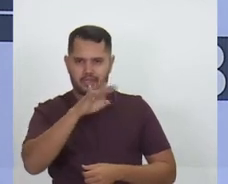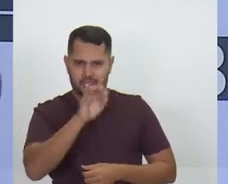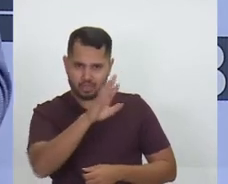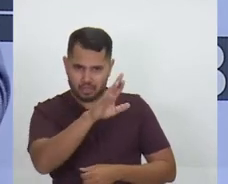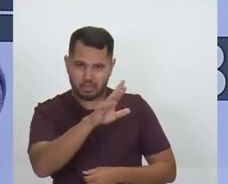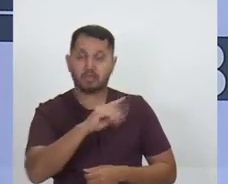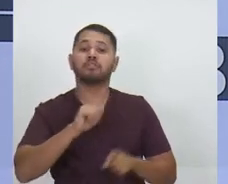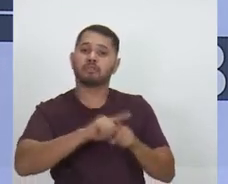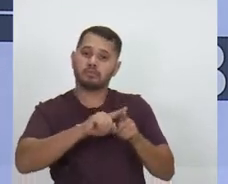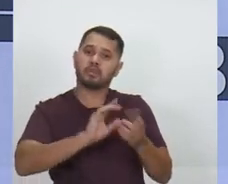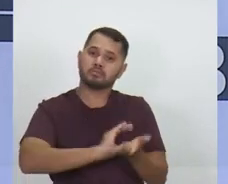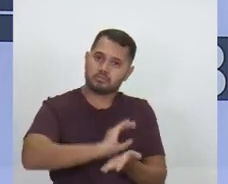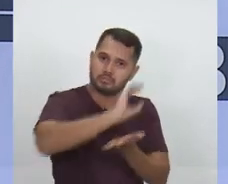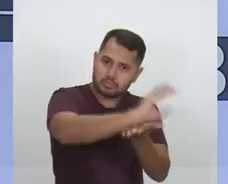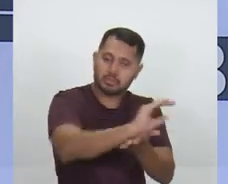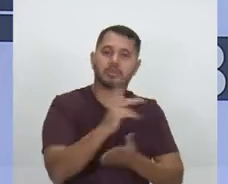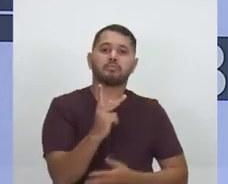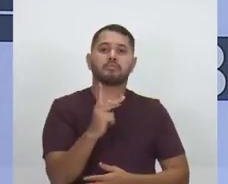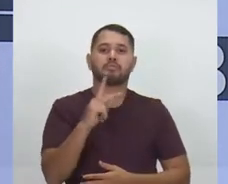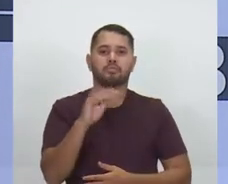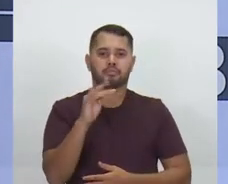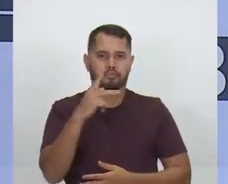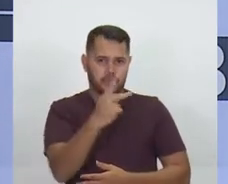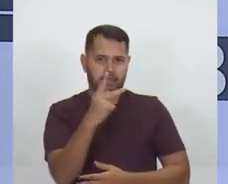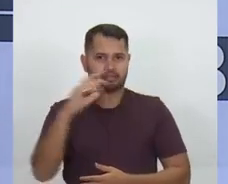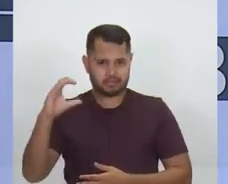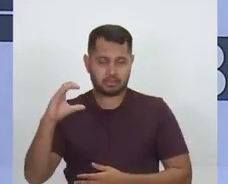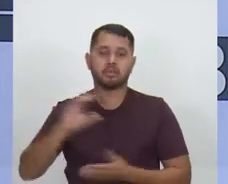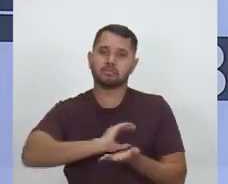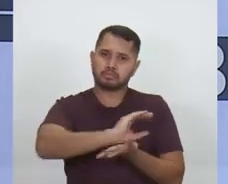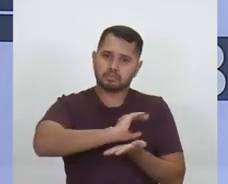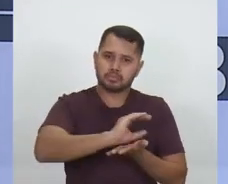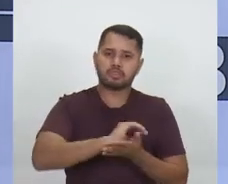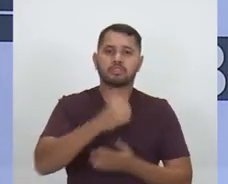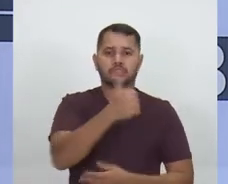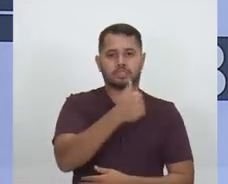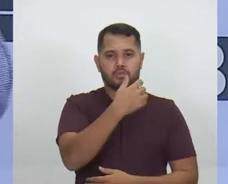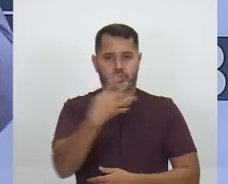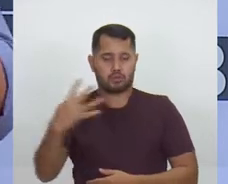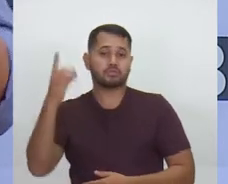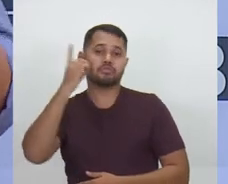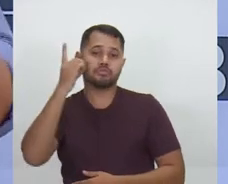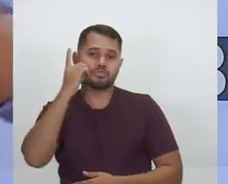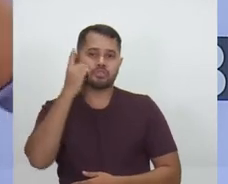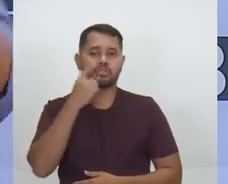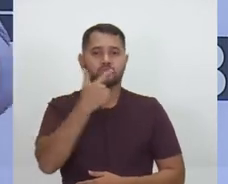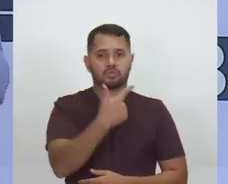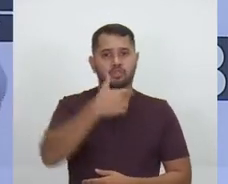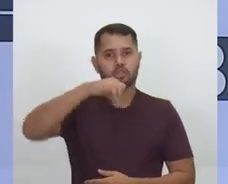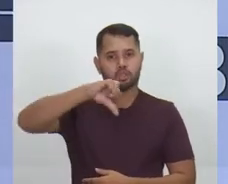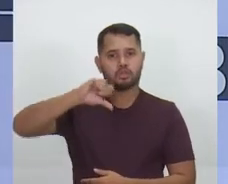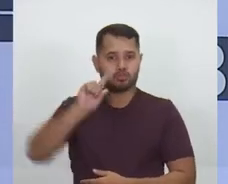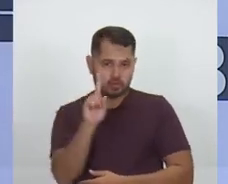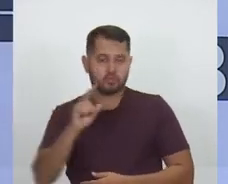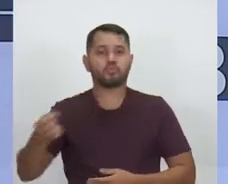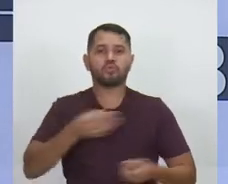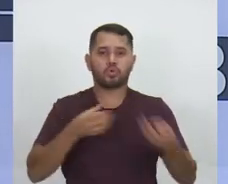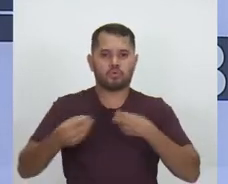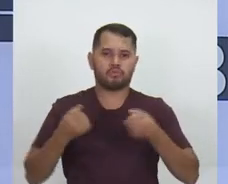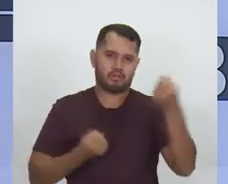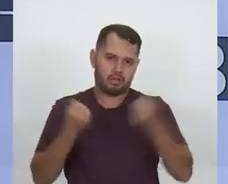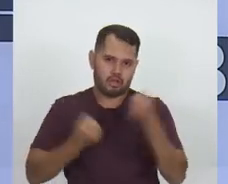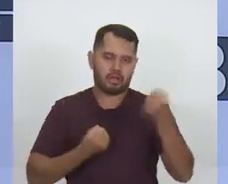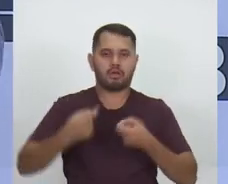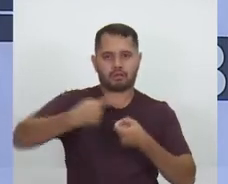parcela do escalonamento da polícia viu em 144 dias colocamos 291 novas viaturas na capital e no